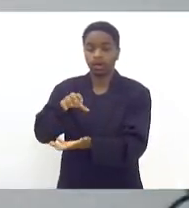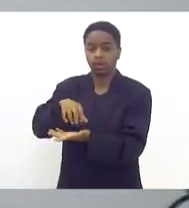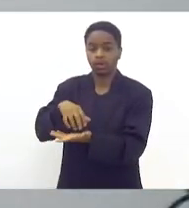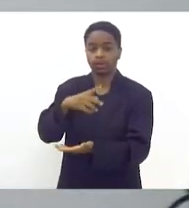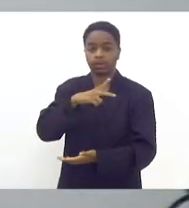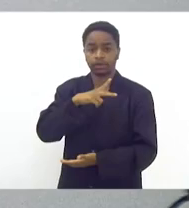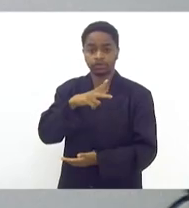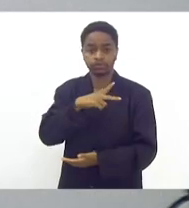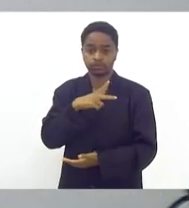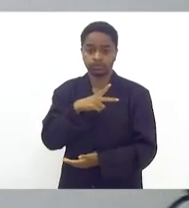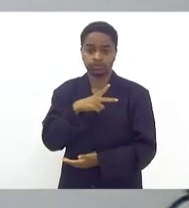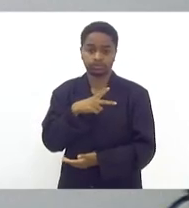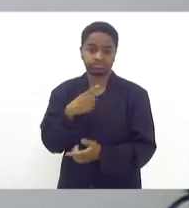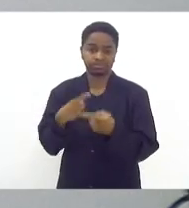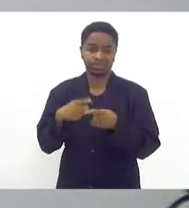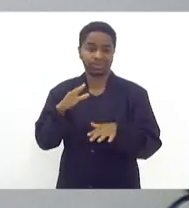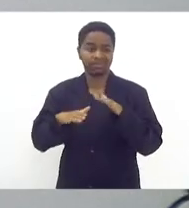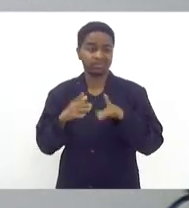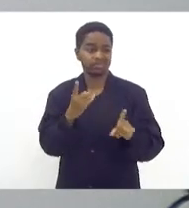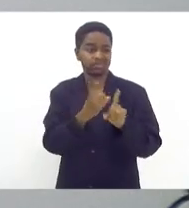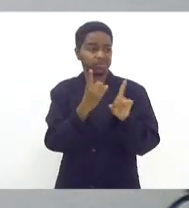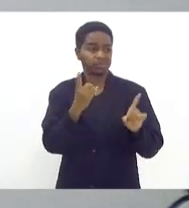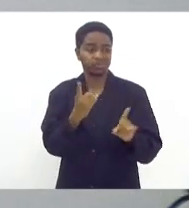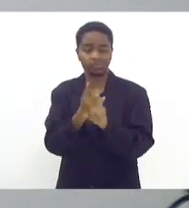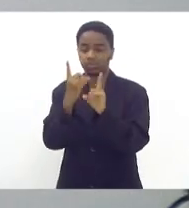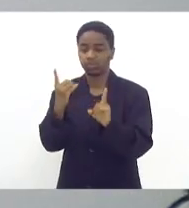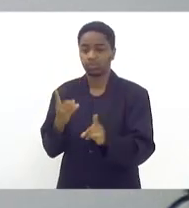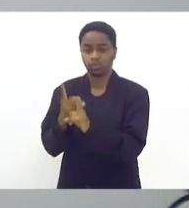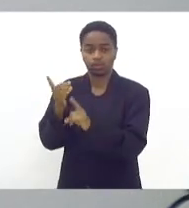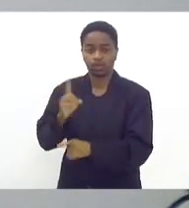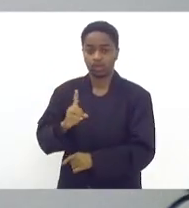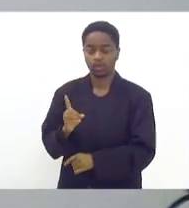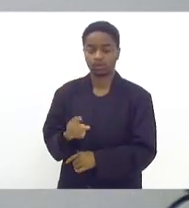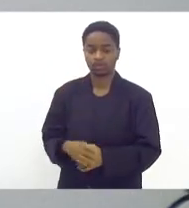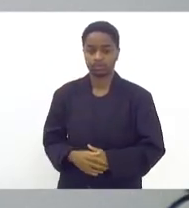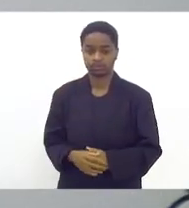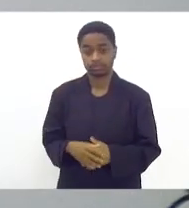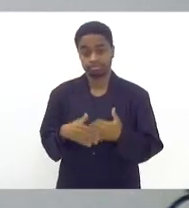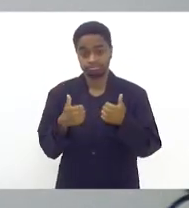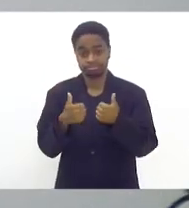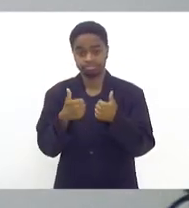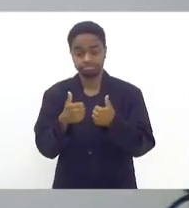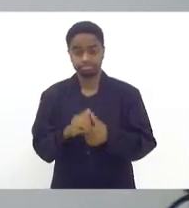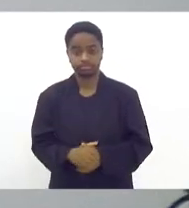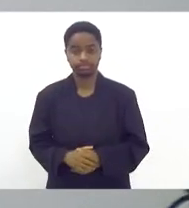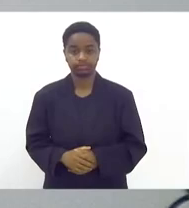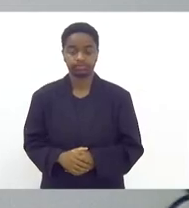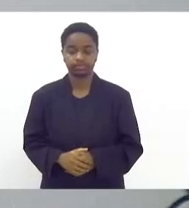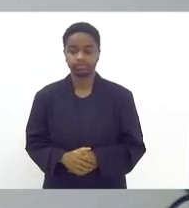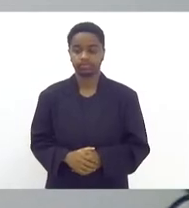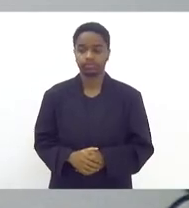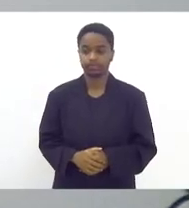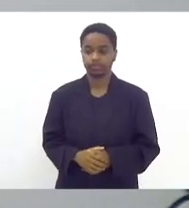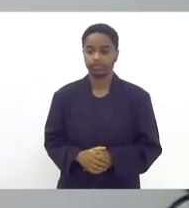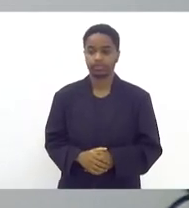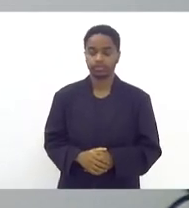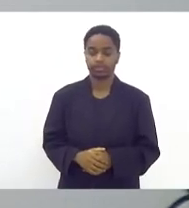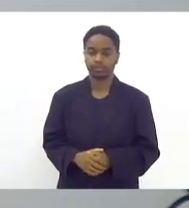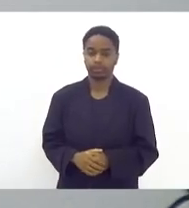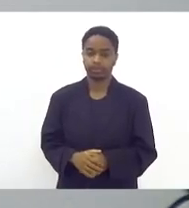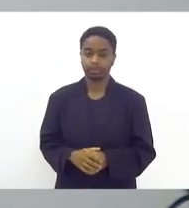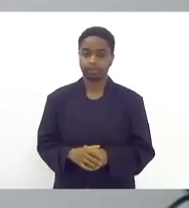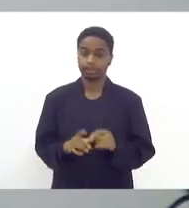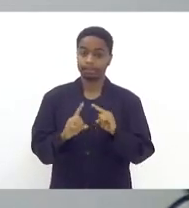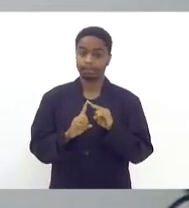particular às vezes não acha vai em outro vai em outro vai em outro muito bem só que ele